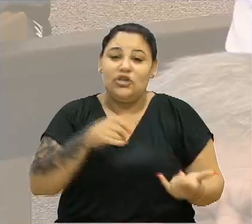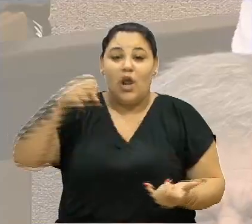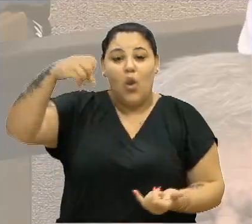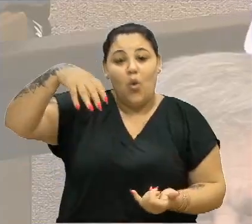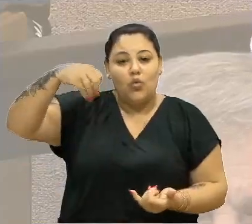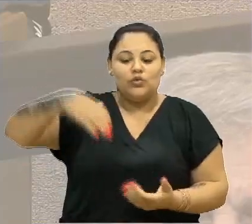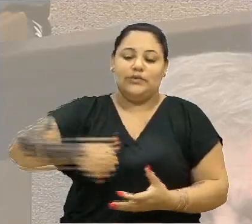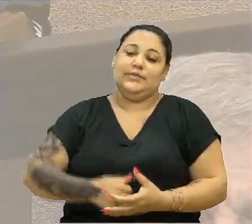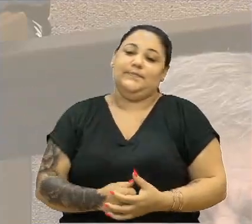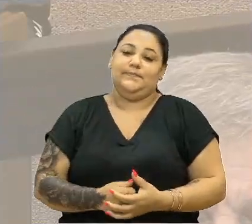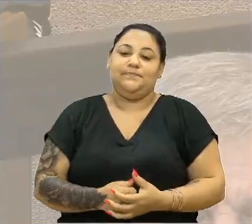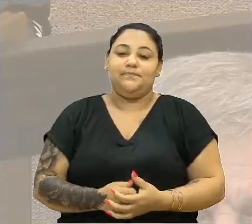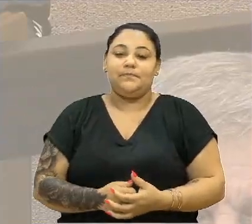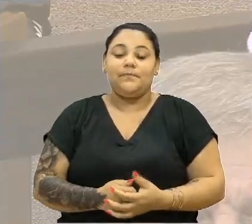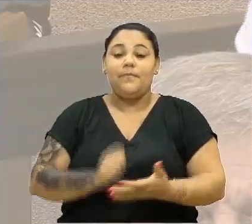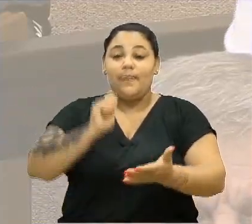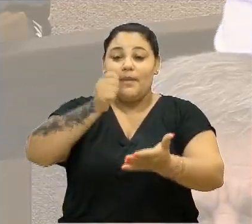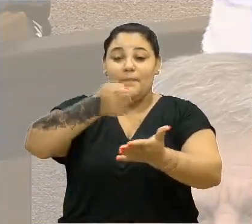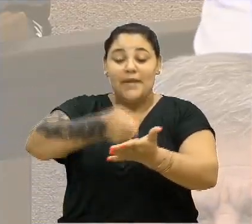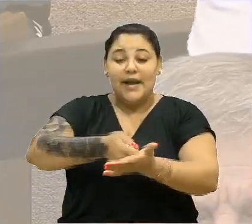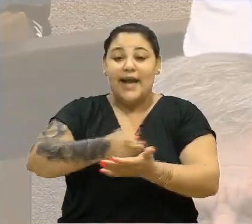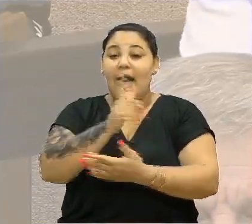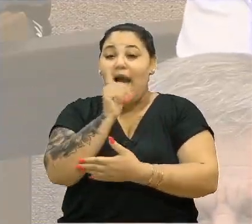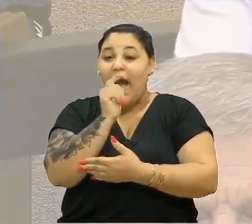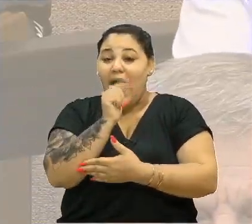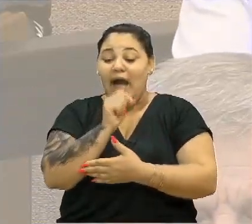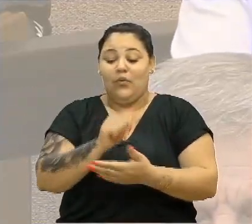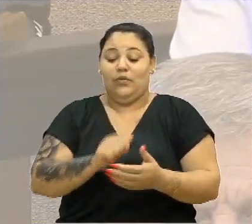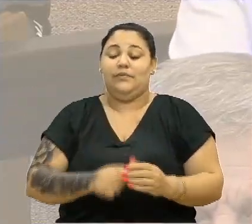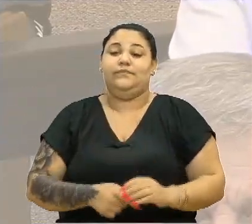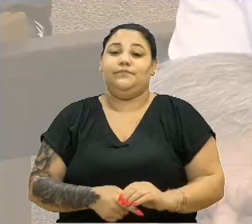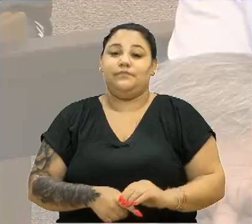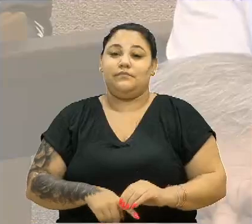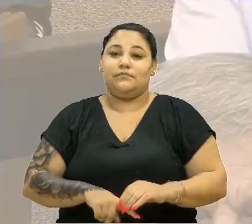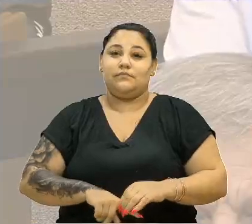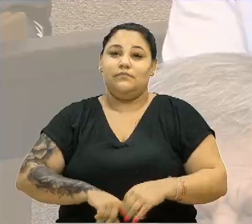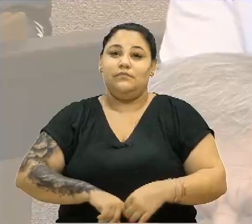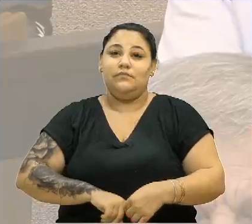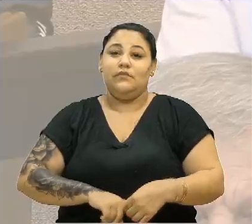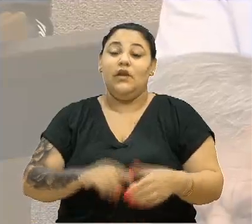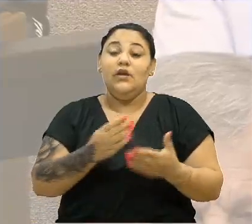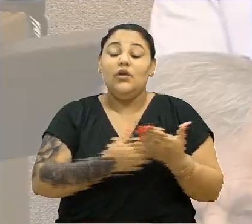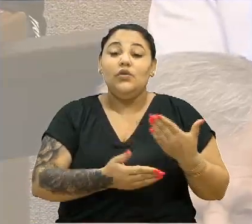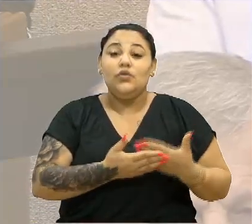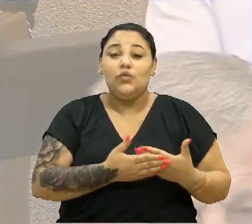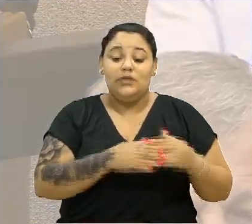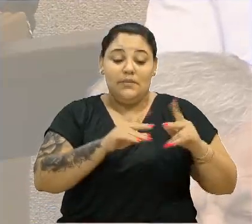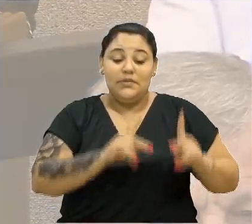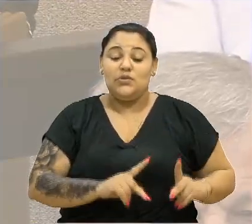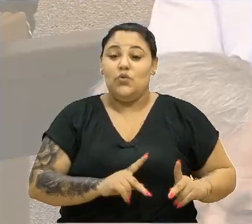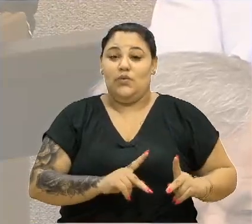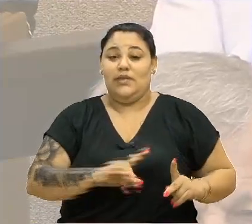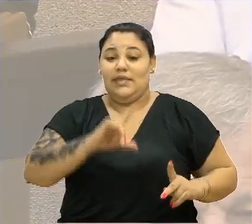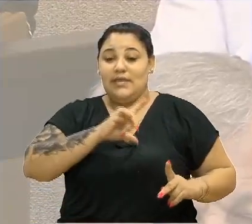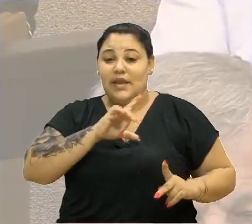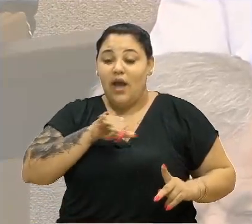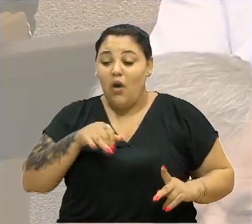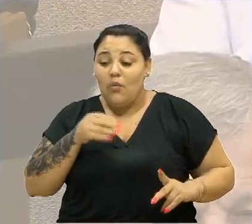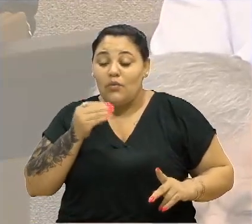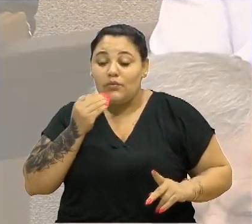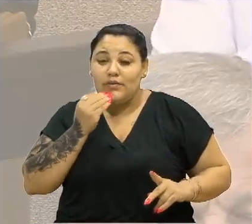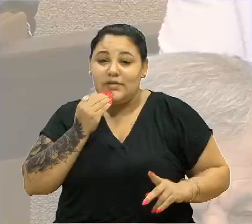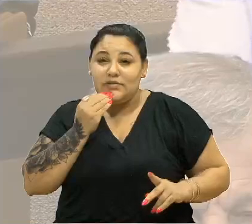a conta de água, que, diga-se de passagem, todos aquelas pessoas que têm a chance